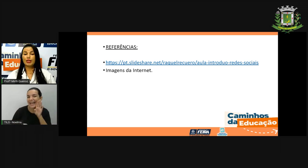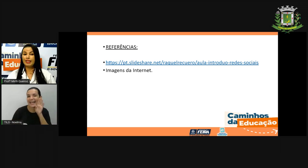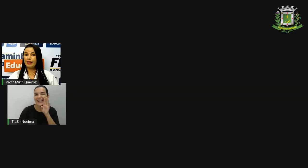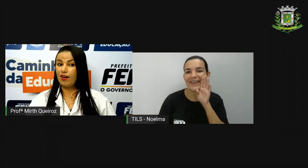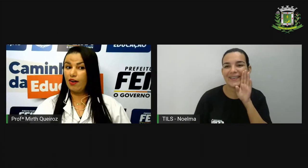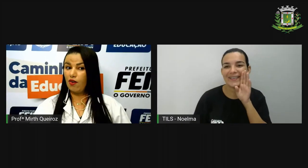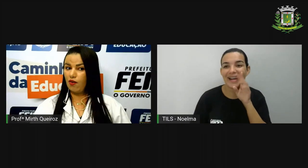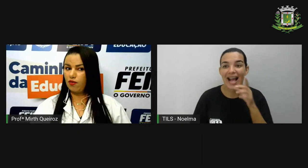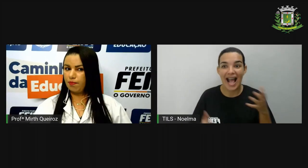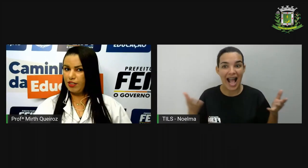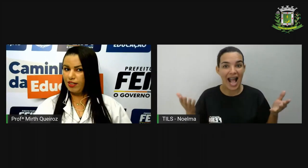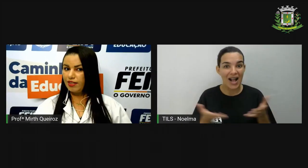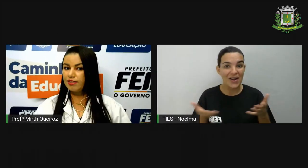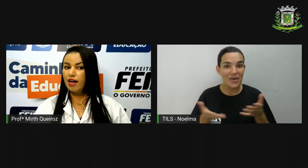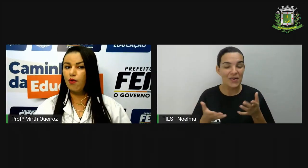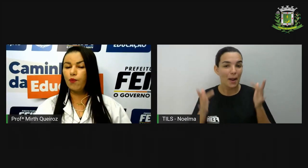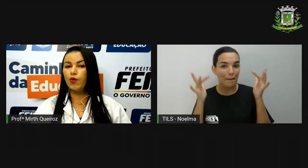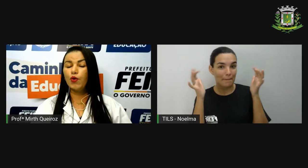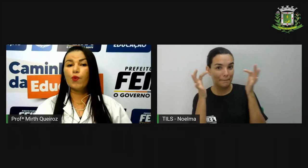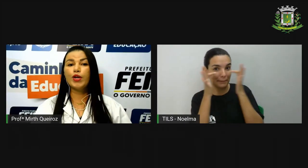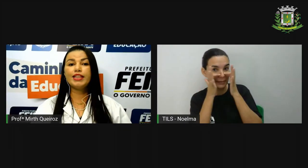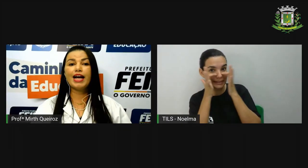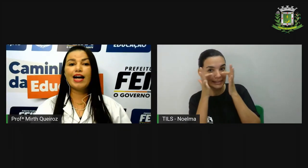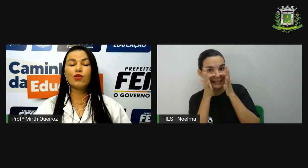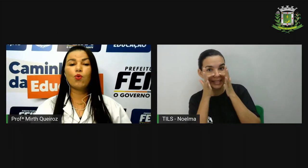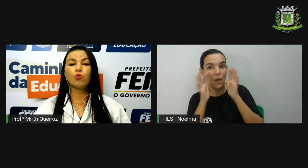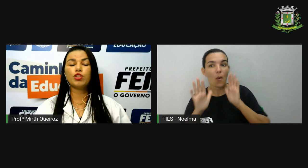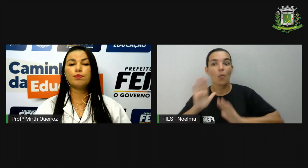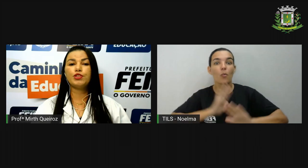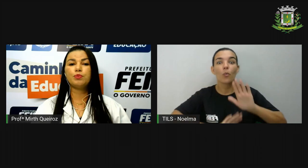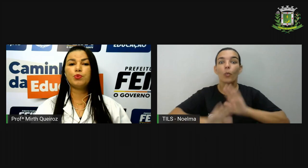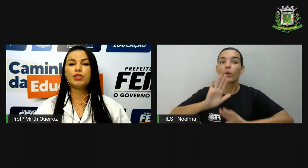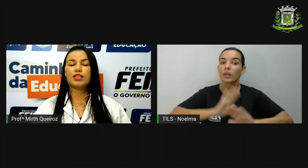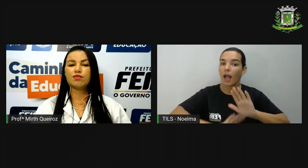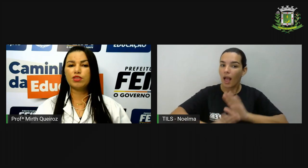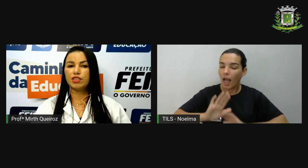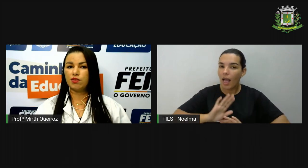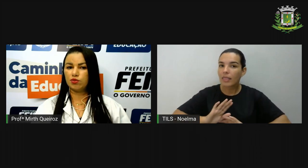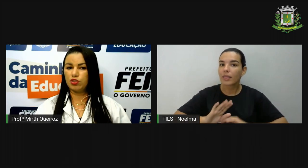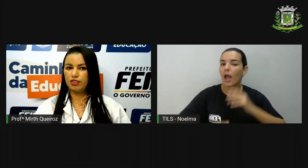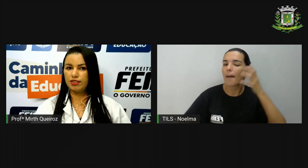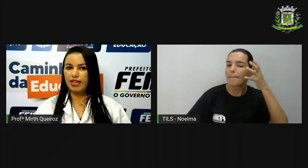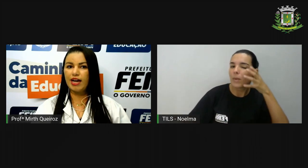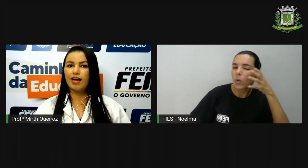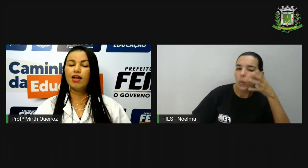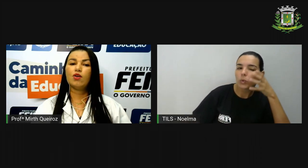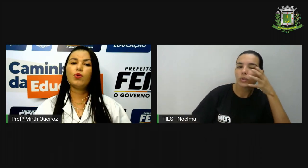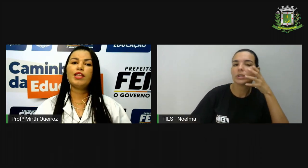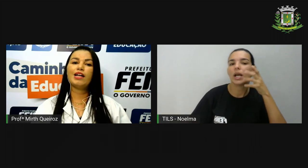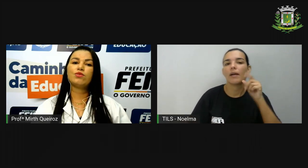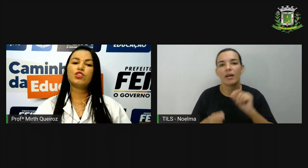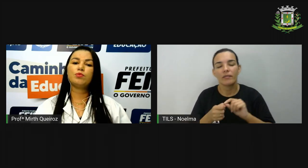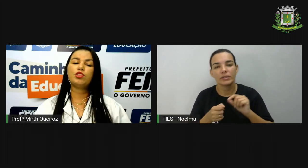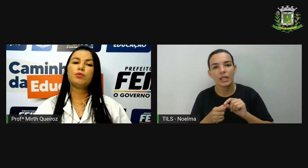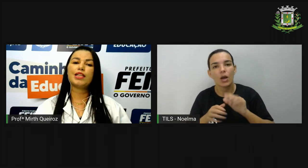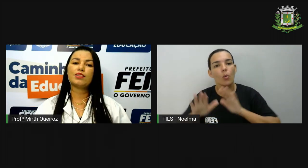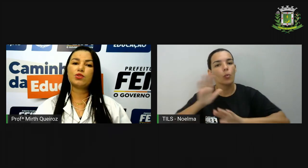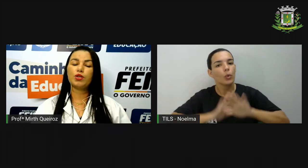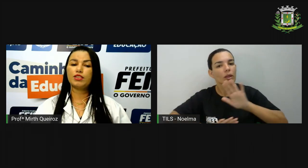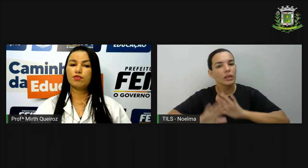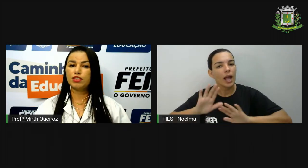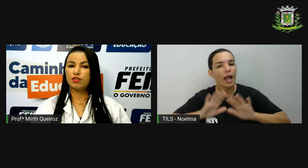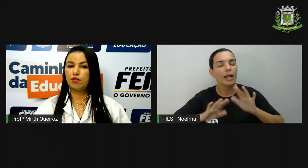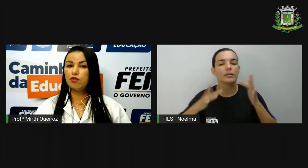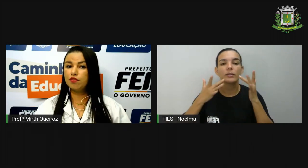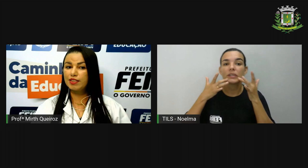Só que, preste atenção, cuidado com o tipo de música que vocês vão utilizar, cuidado com o tipo de